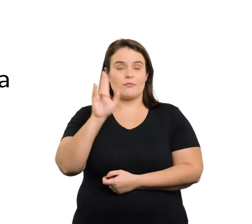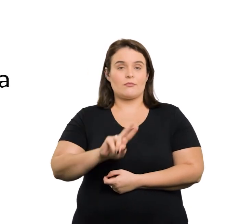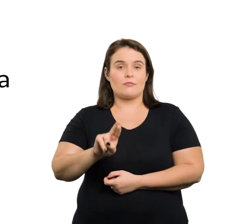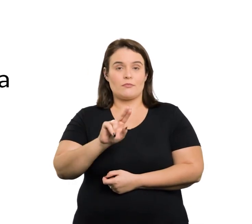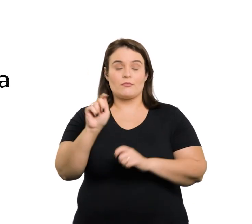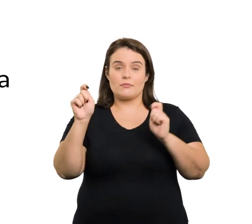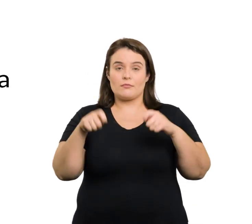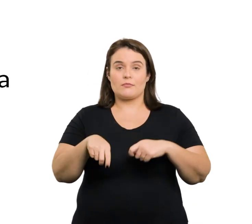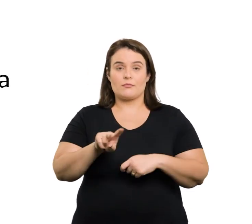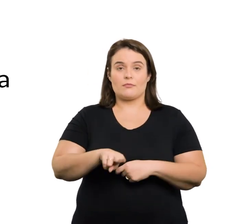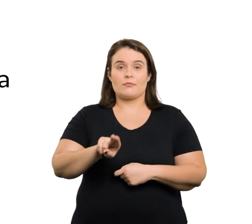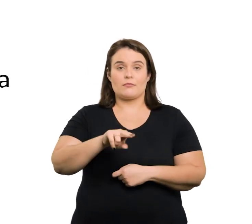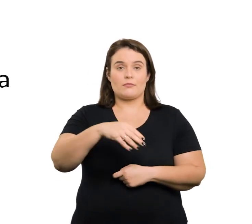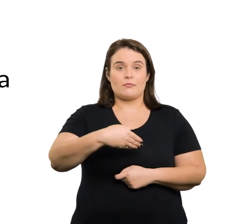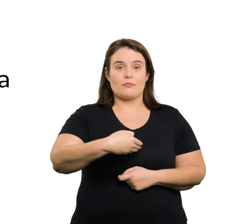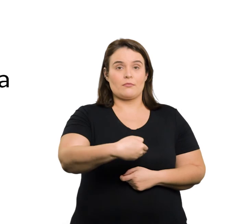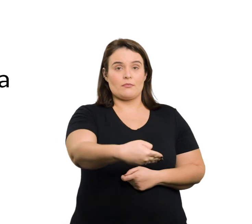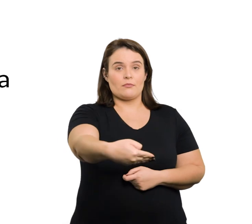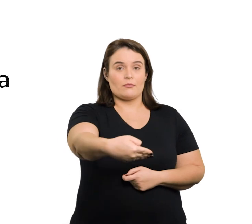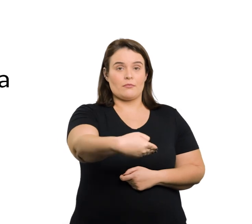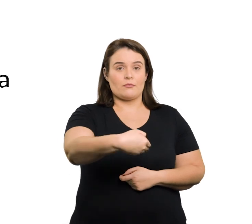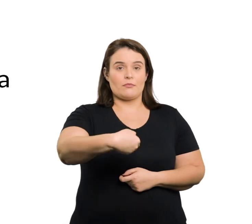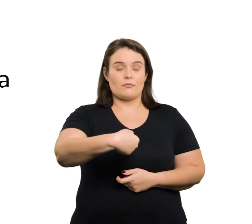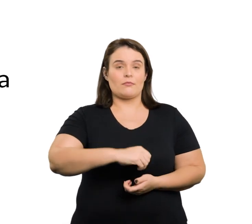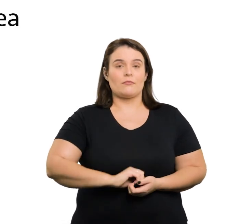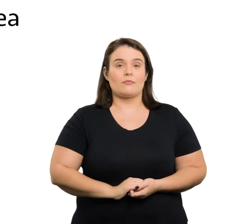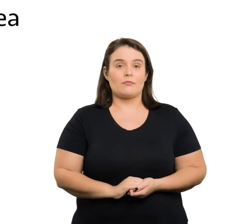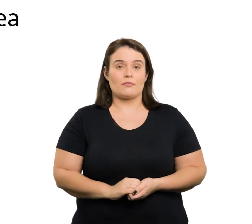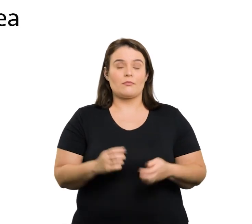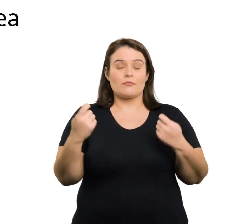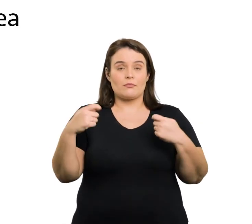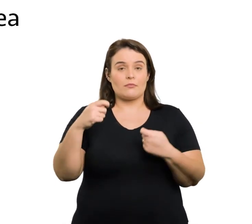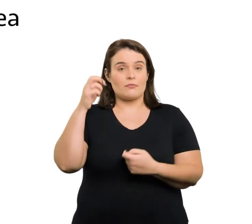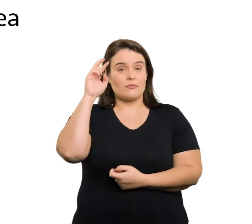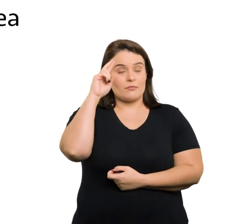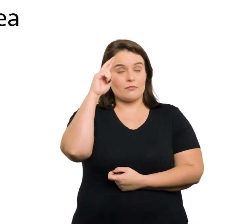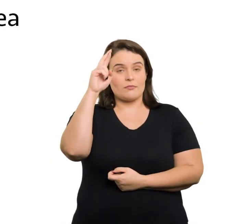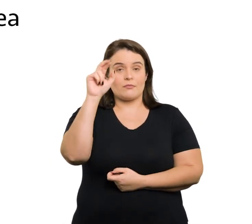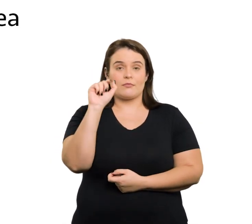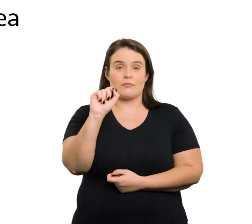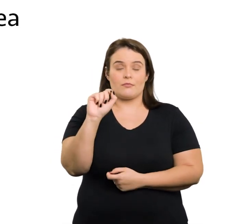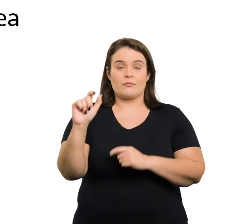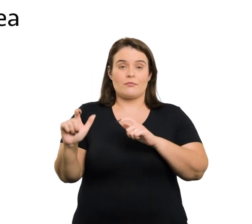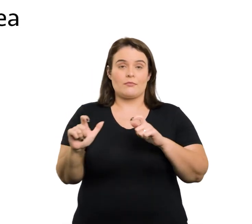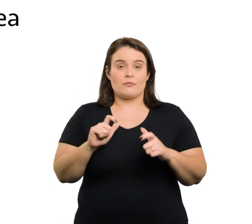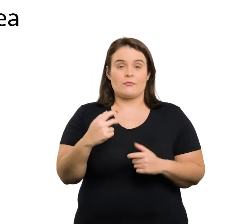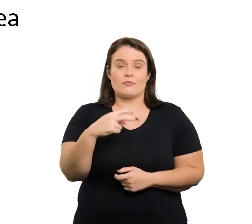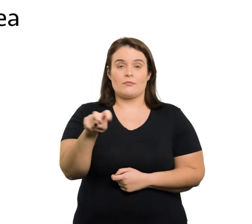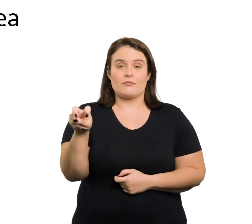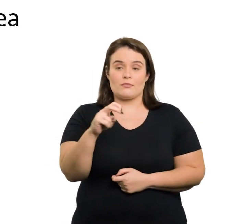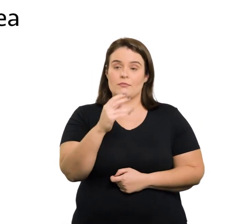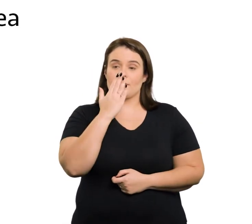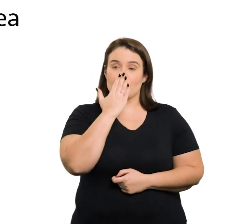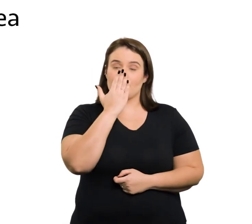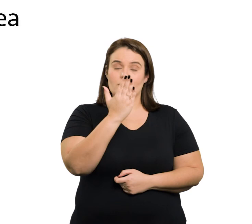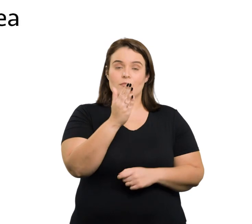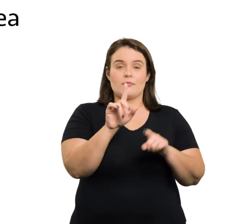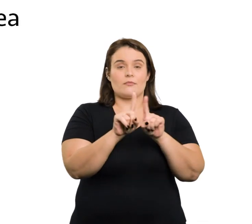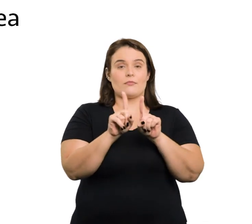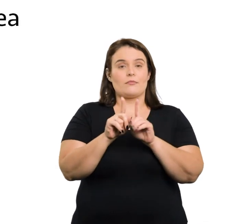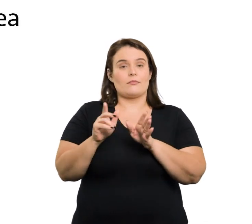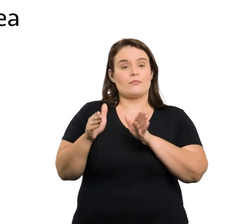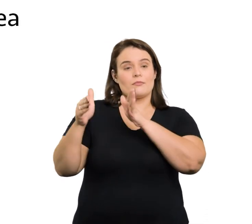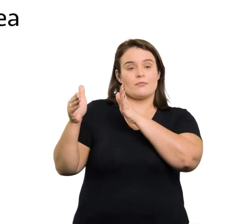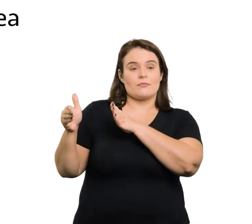manuseio, que possa ser acionado com o dorso da mão. Devem ser respeitados espaços para os deslocamentos